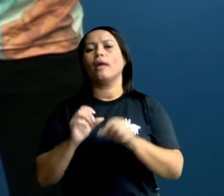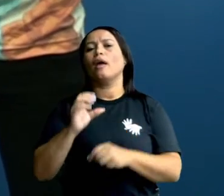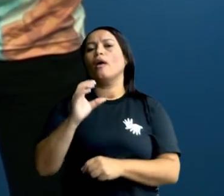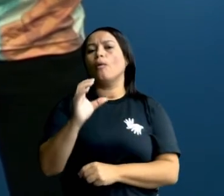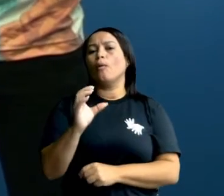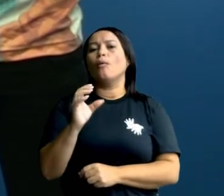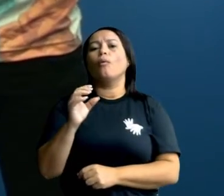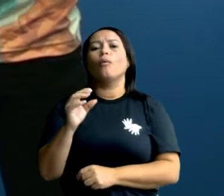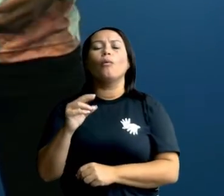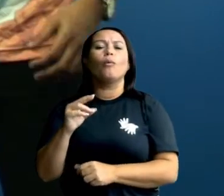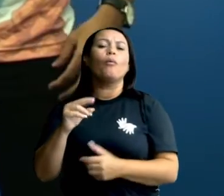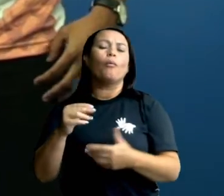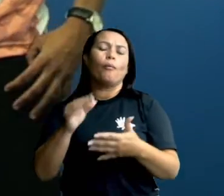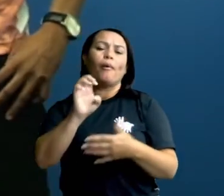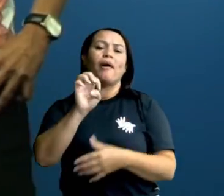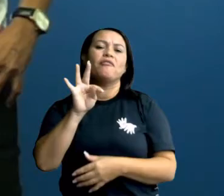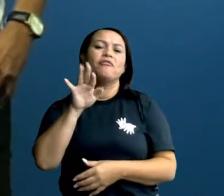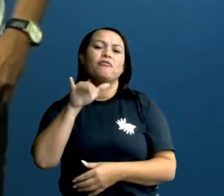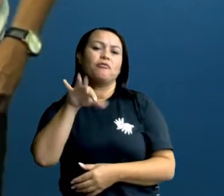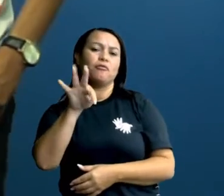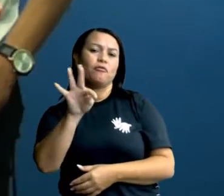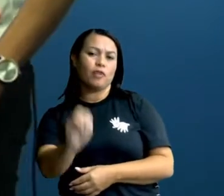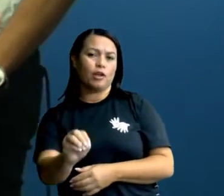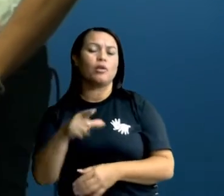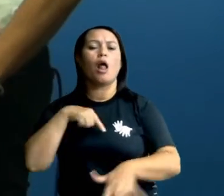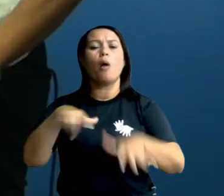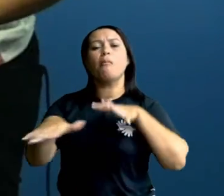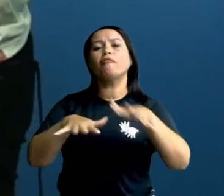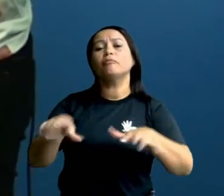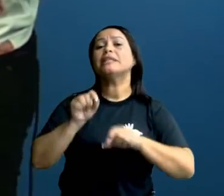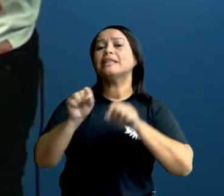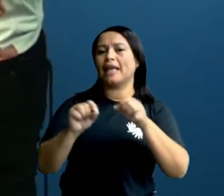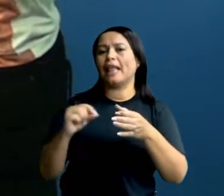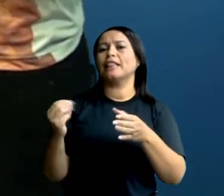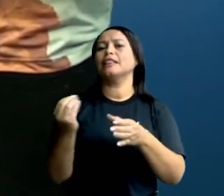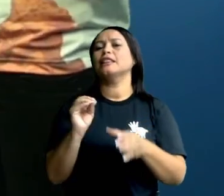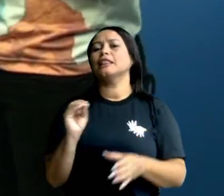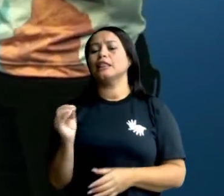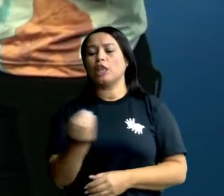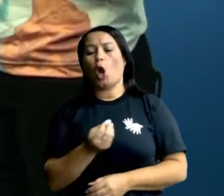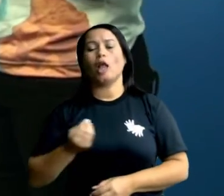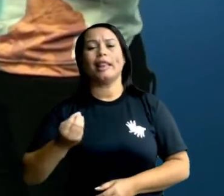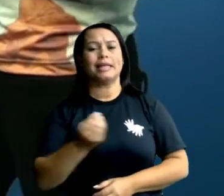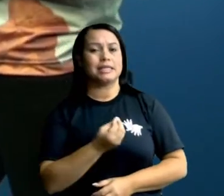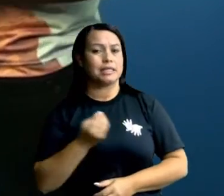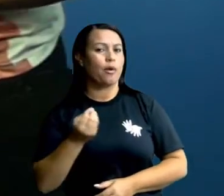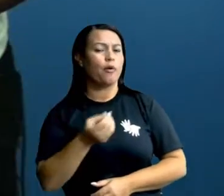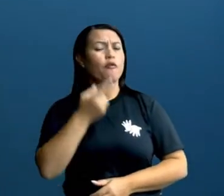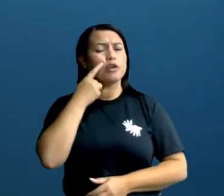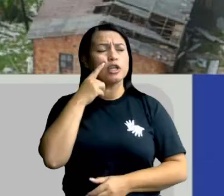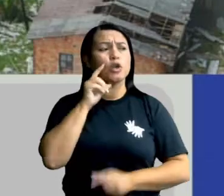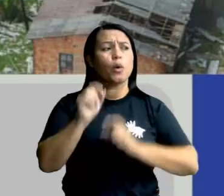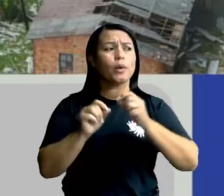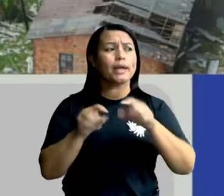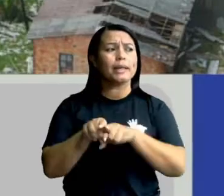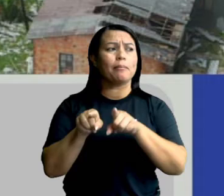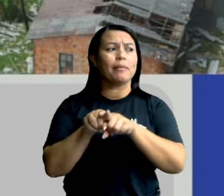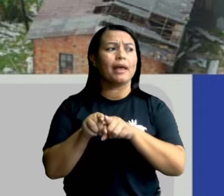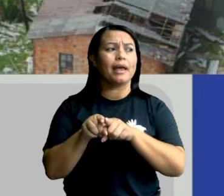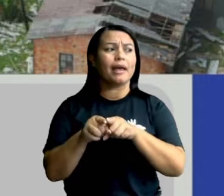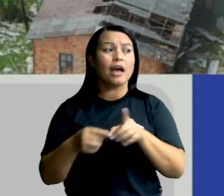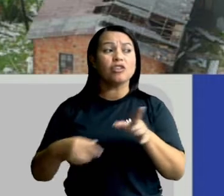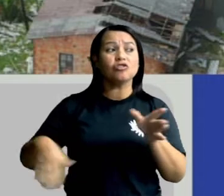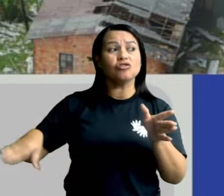está associado, como eu já falei, ao movimento de rotação. Aí aqui algumas fotos para vocês verem a ilustração, né? A chegada